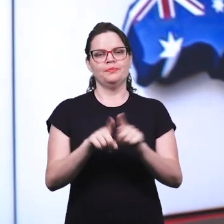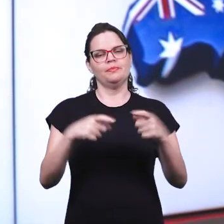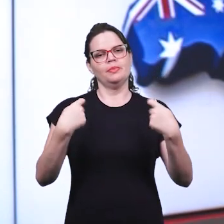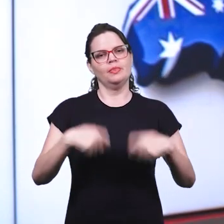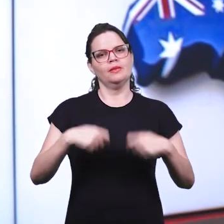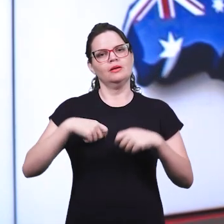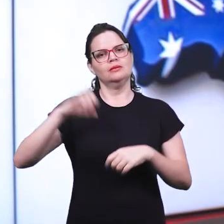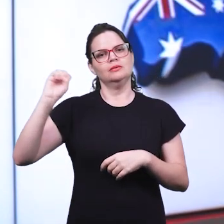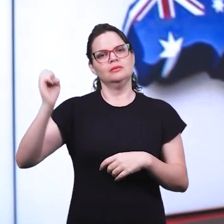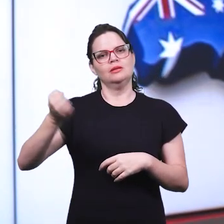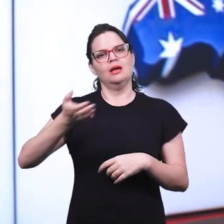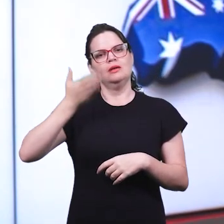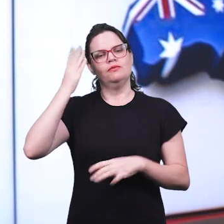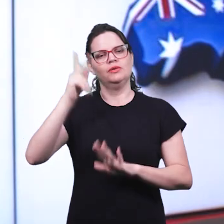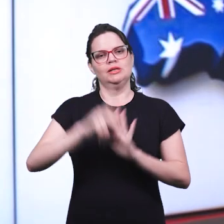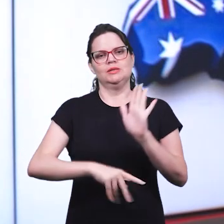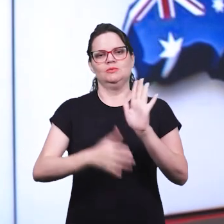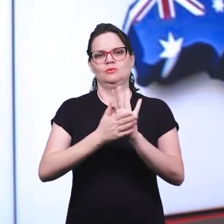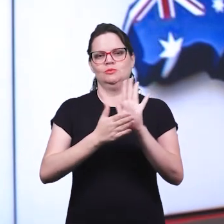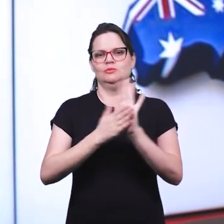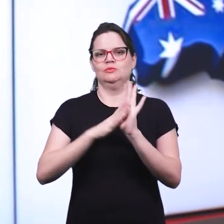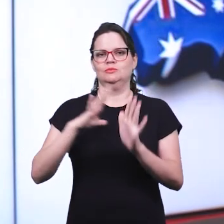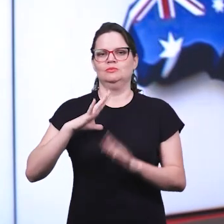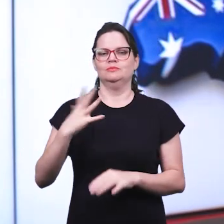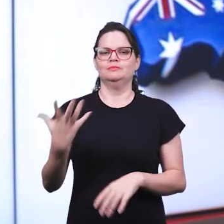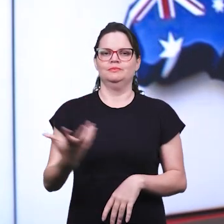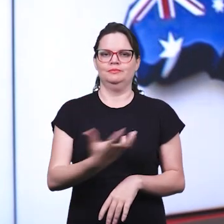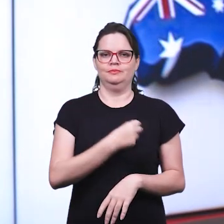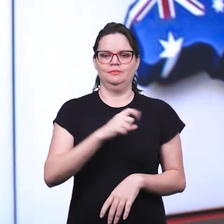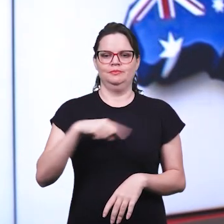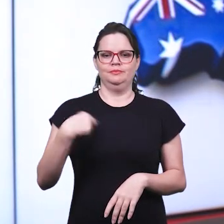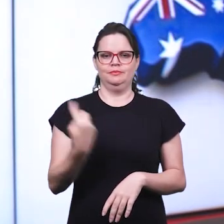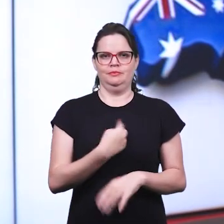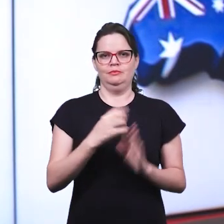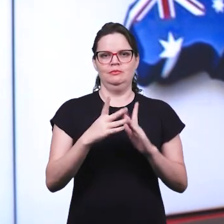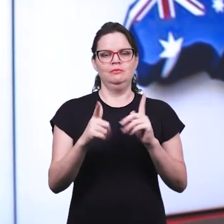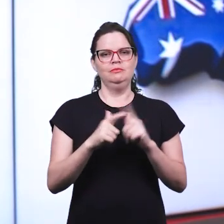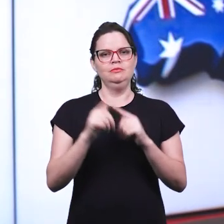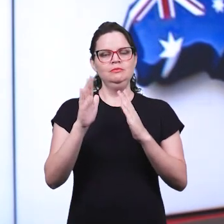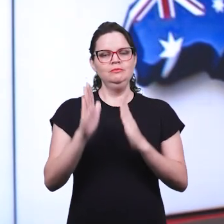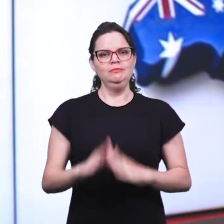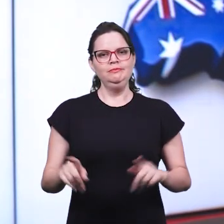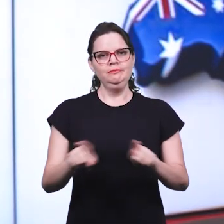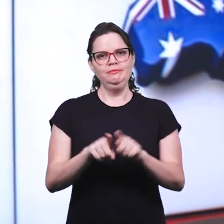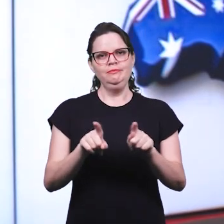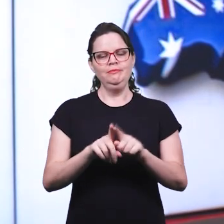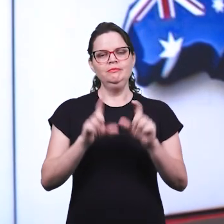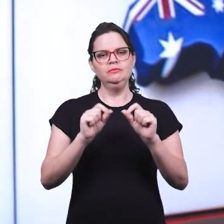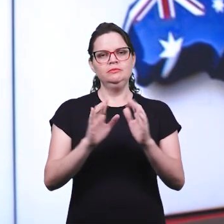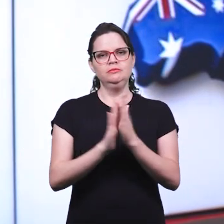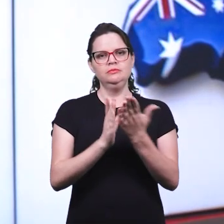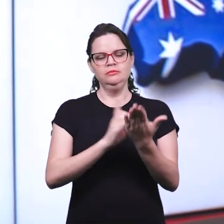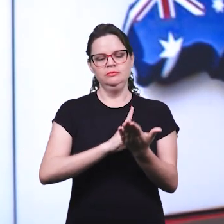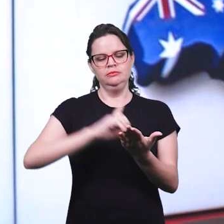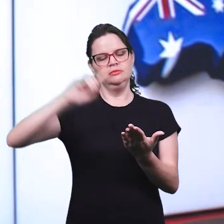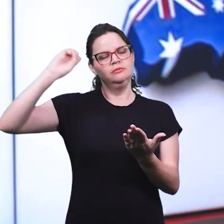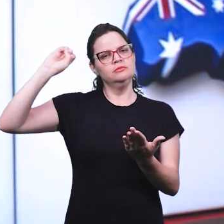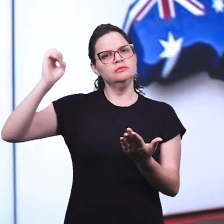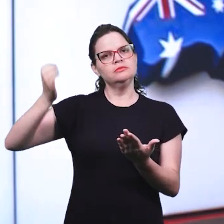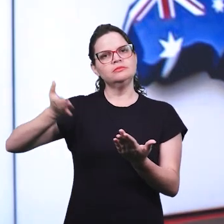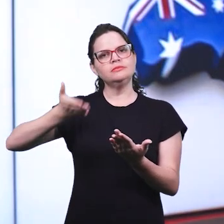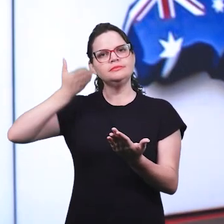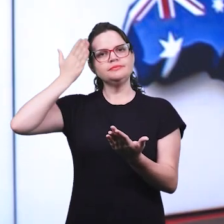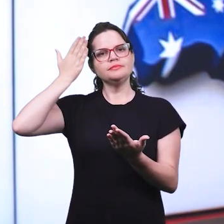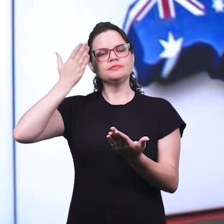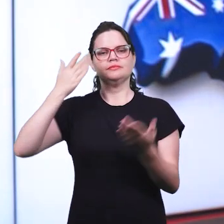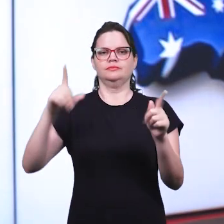revelação do projeto do Senhor para a edificação da sua igreja, como a palavra revelada, como o clamor